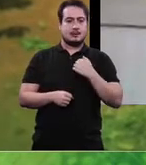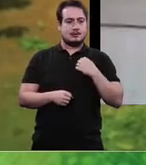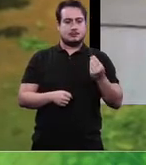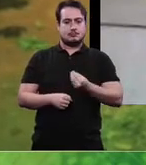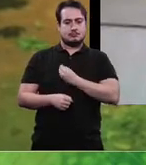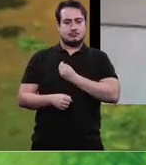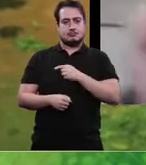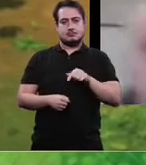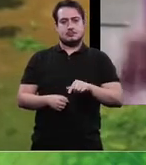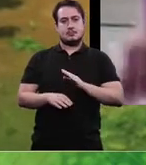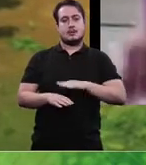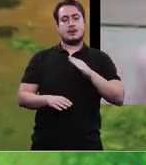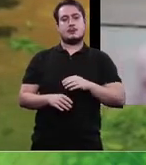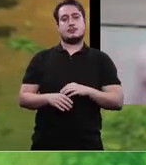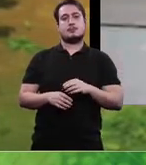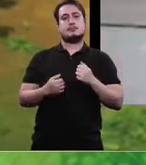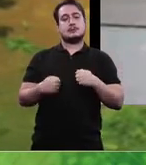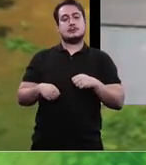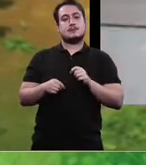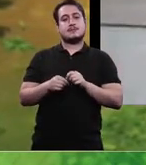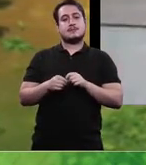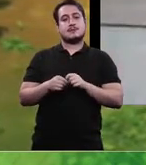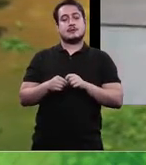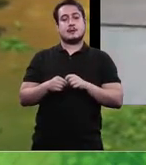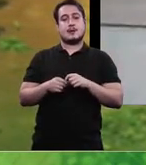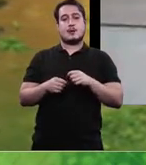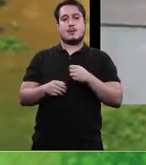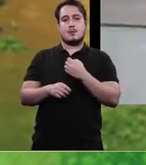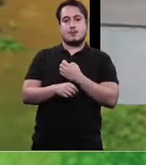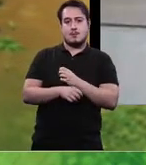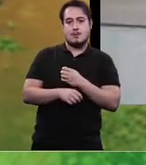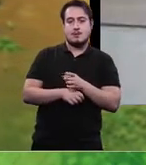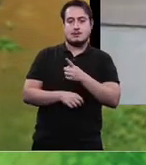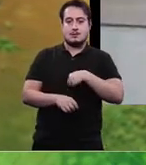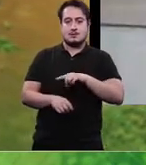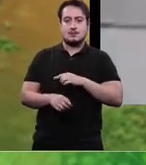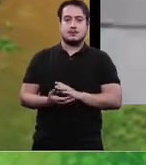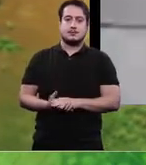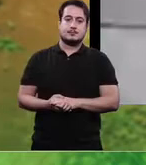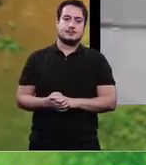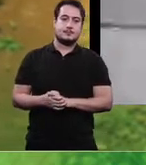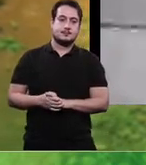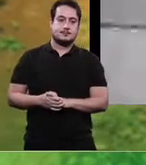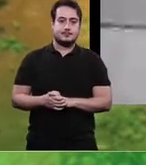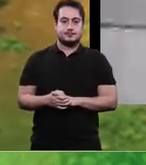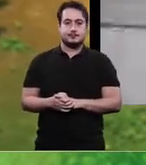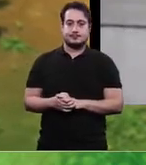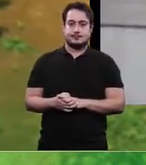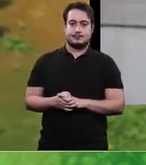mais. Será que a gente não teria que fazer a tarefa de casa e se empenhar um pouco mais? Com você, Nelson.